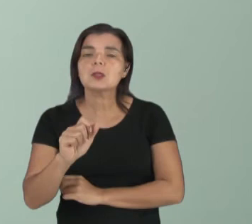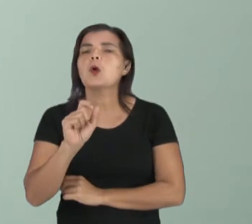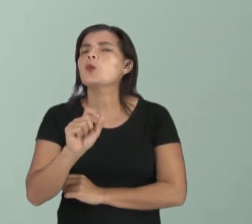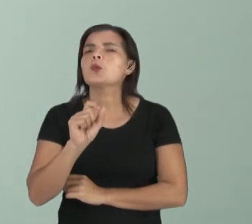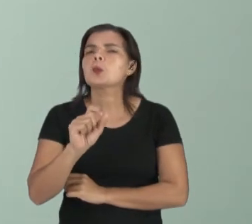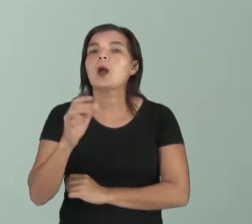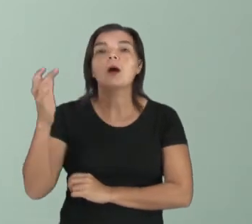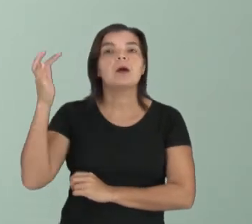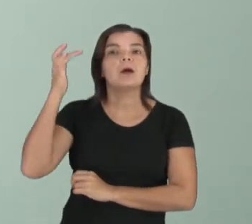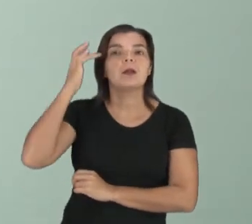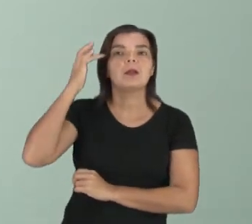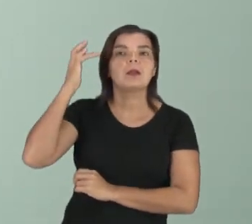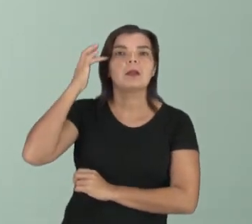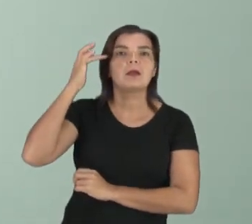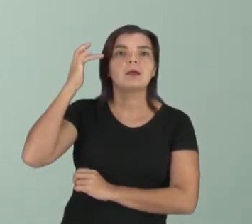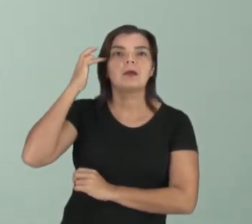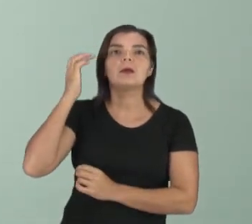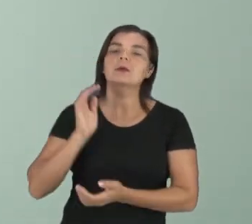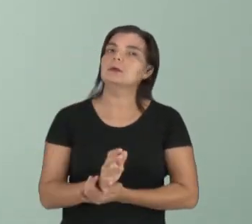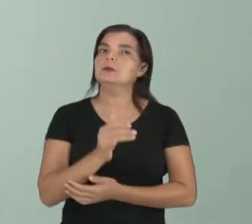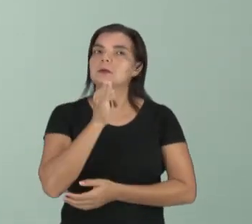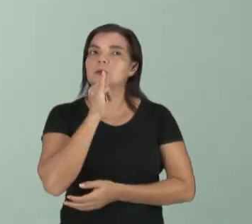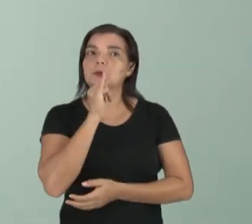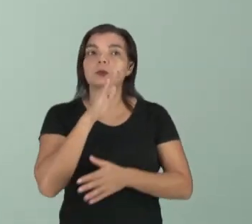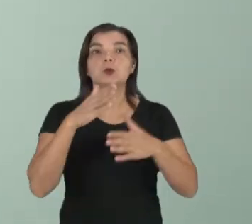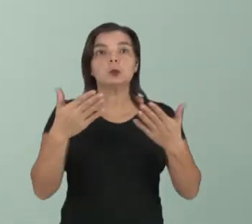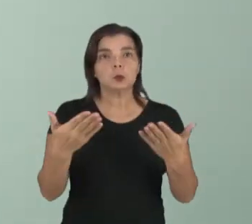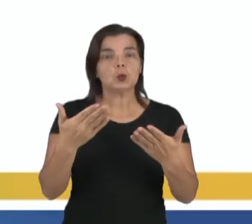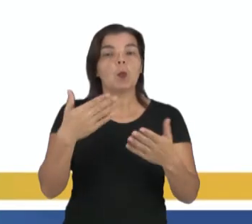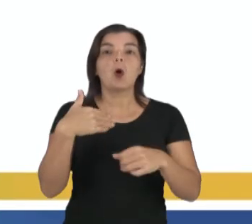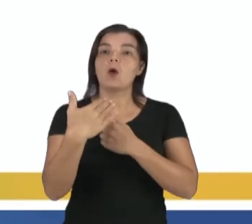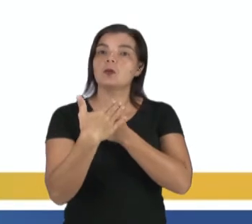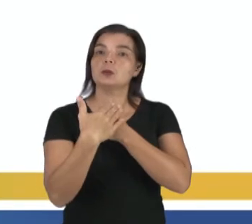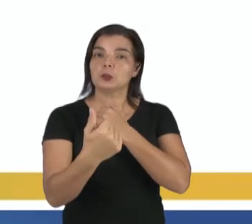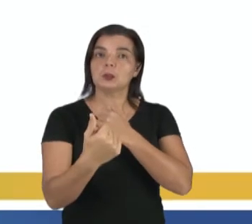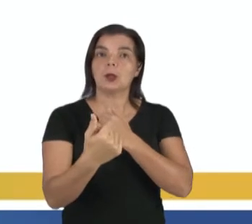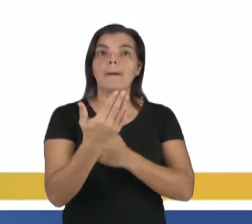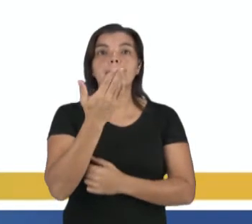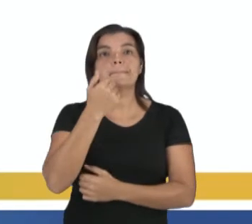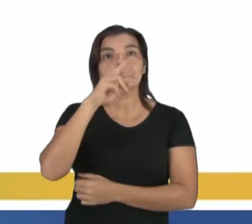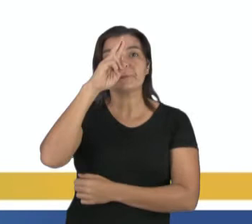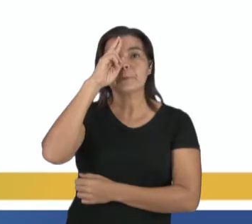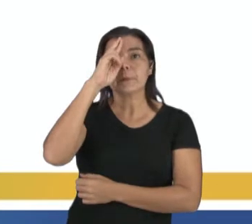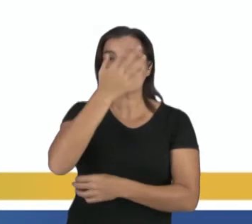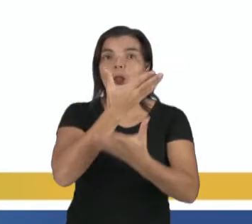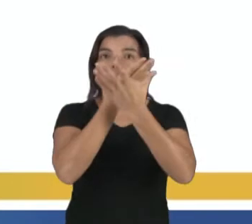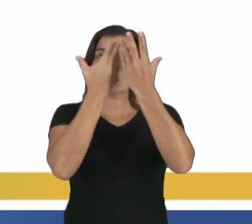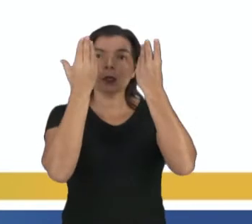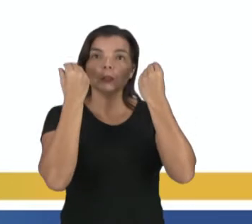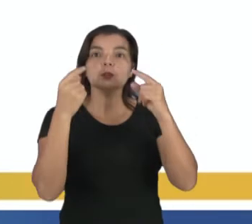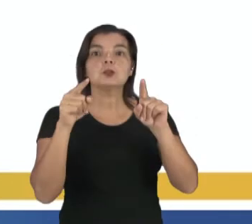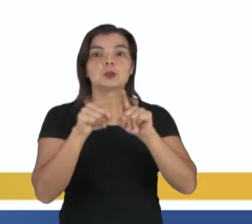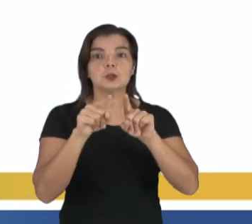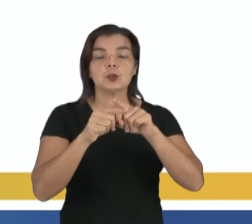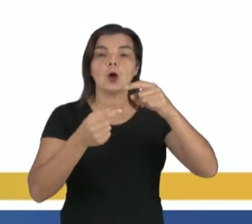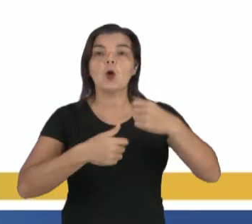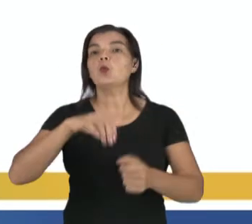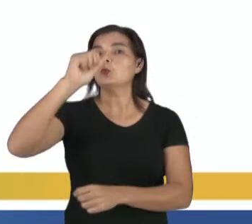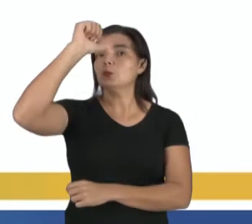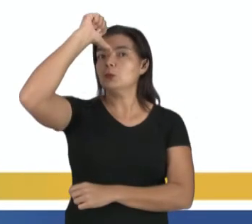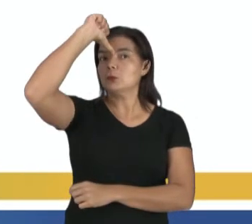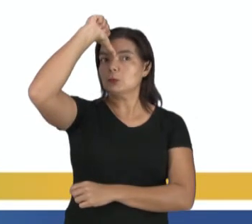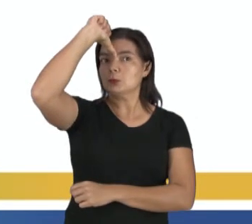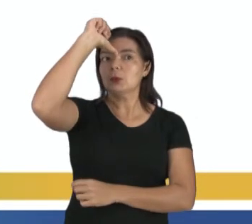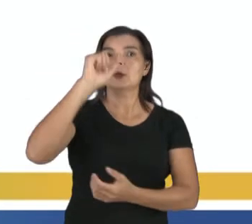você deduz. Olha o exemplo. Quando os chamar para jantar, não esqueça que eles são indianos.